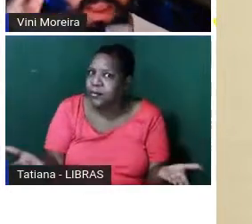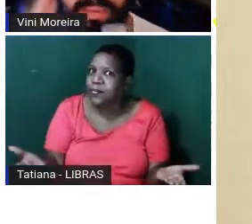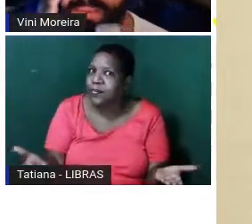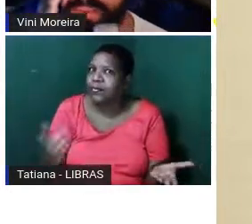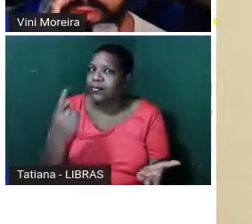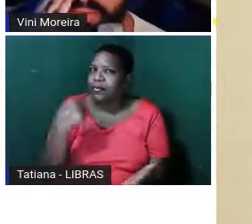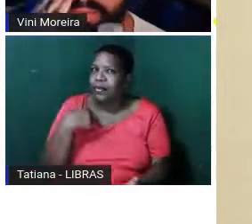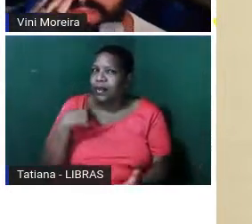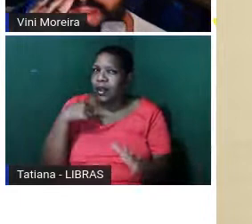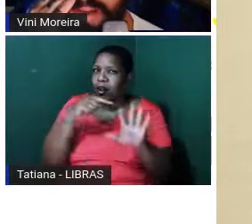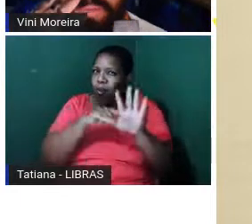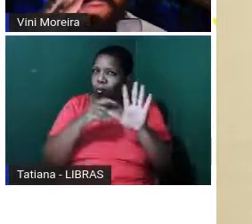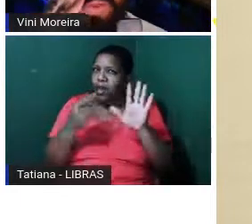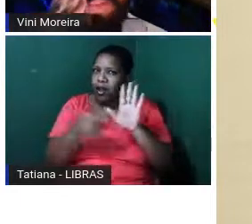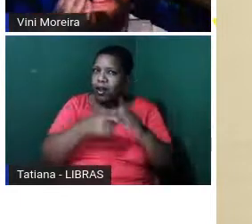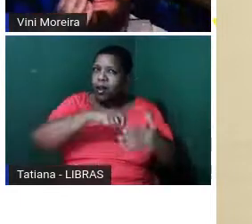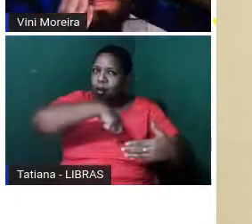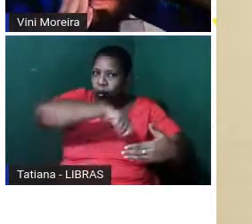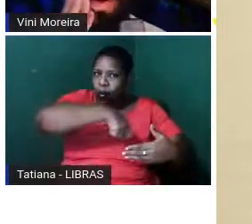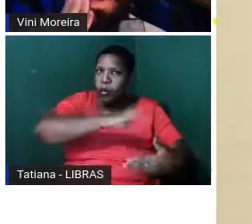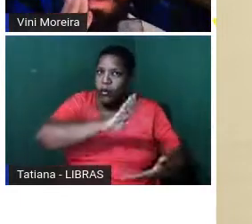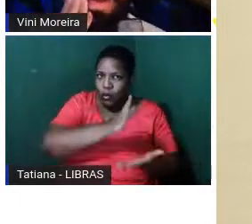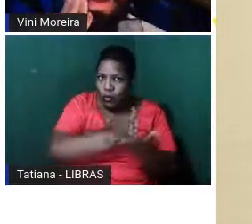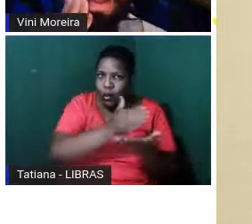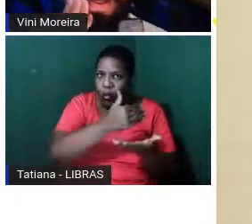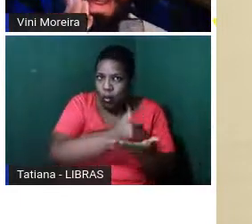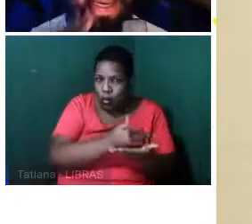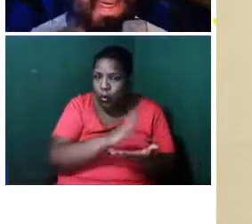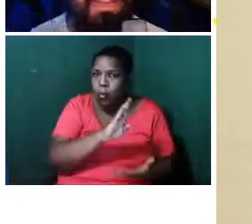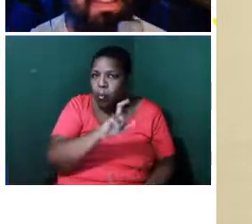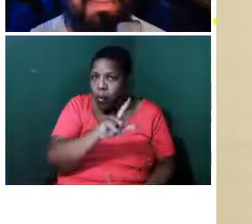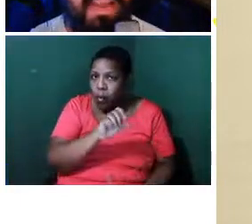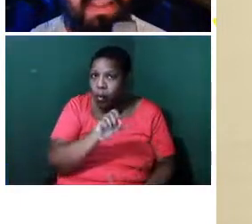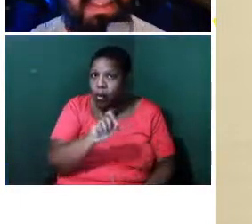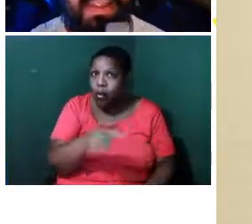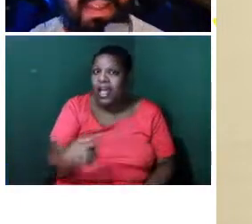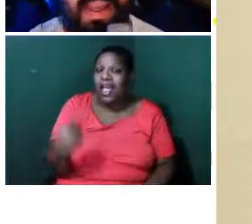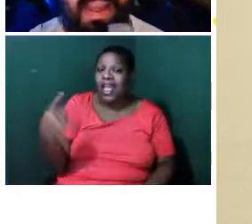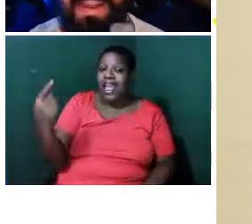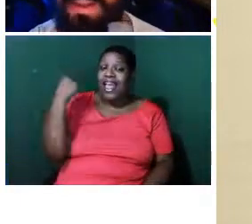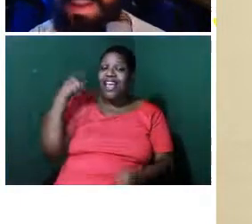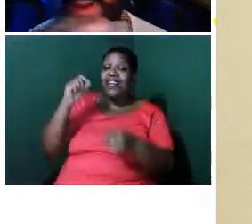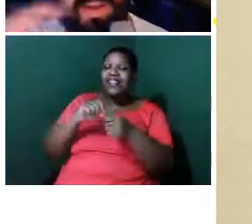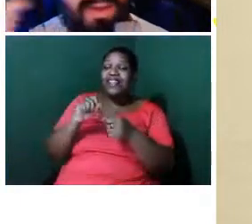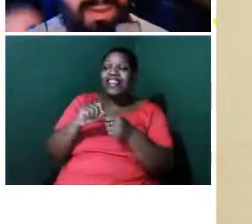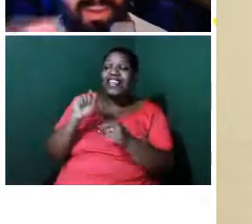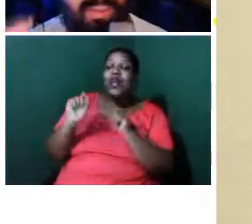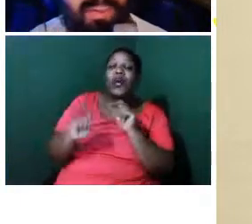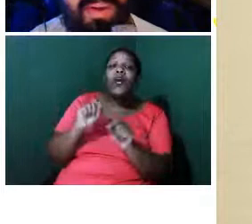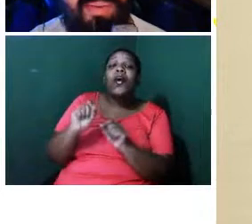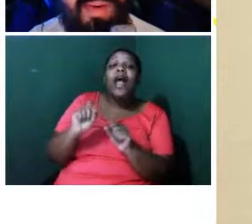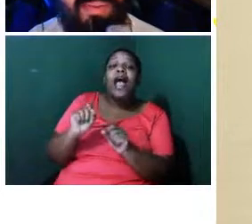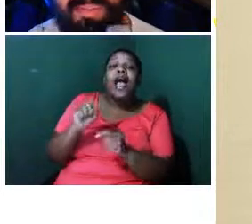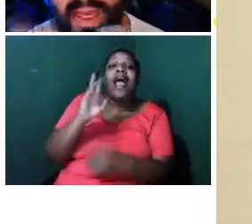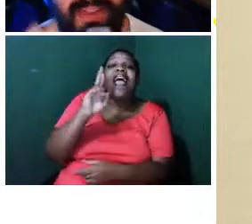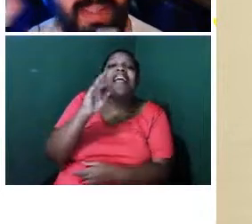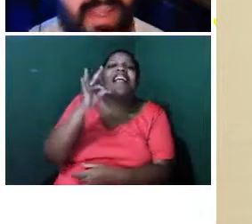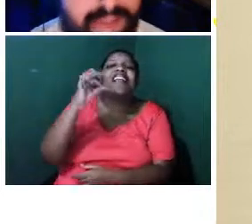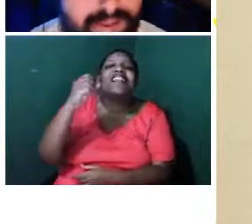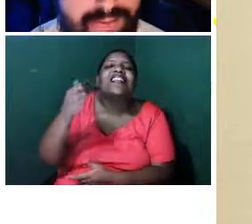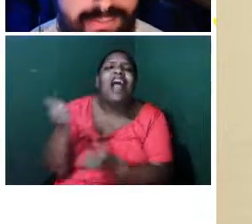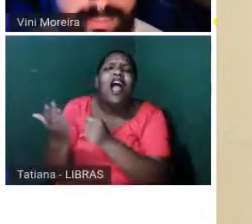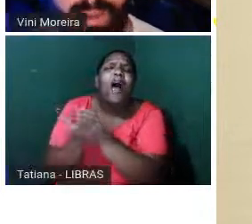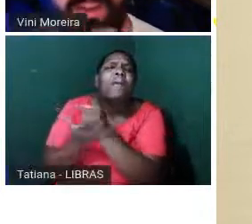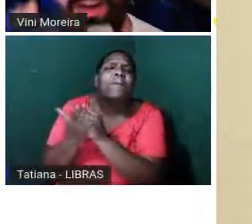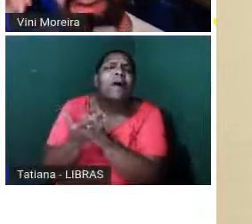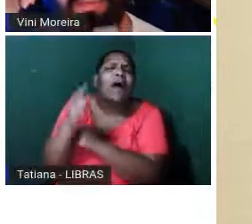voltando nessa metáfora do bolo que eu vou voltar muito nessa nessa aula eles que fizeram a receita da do bolo perfeito a